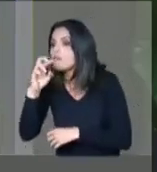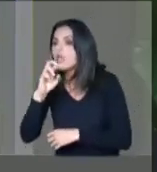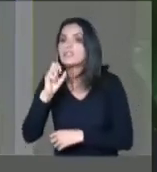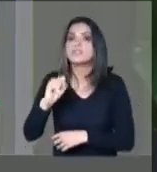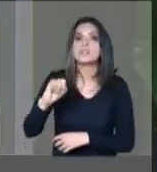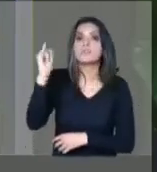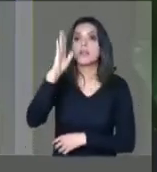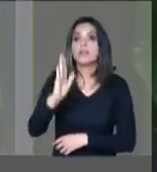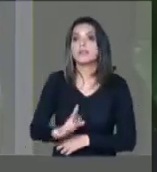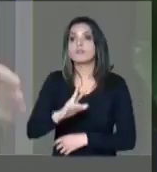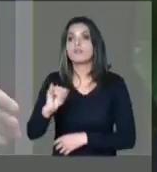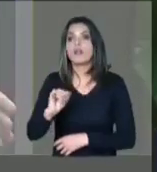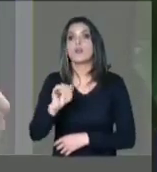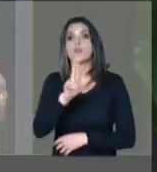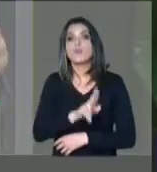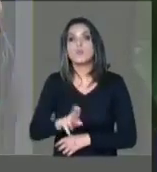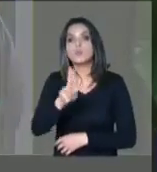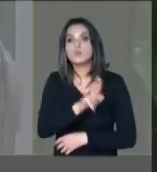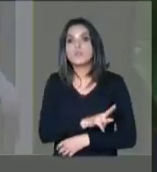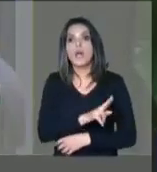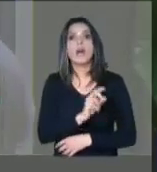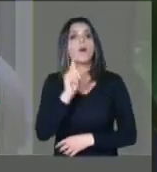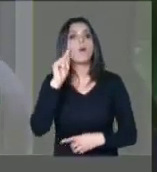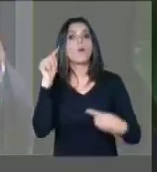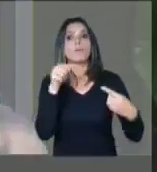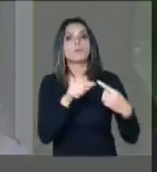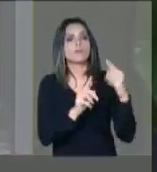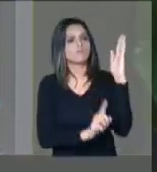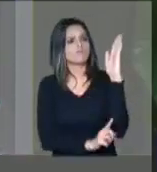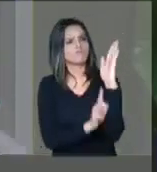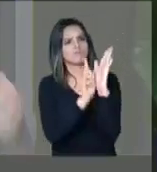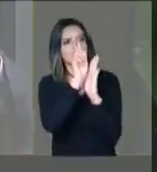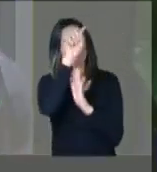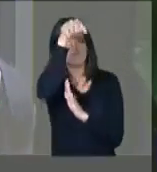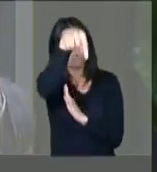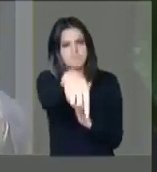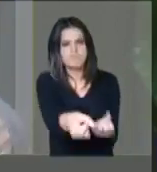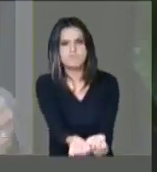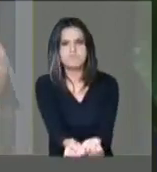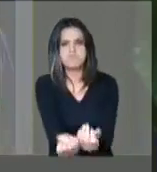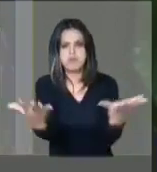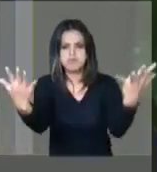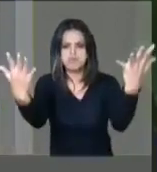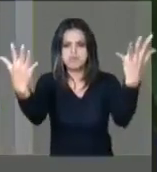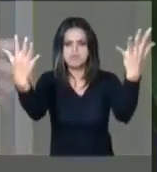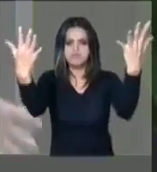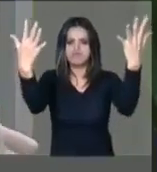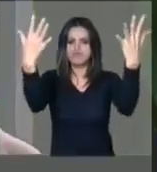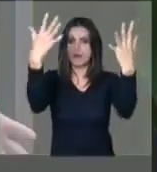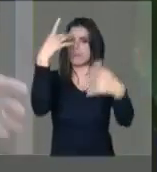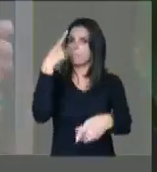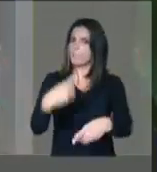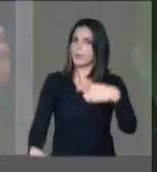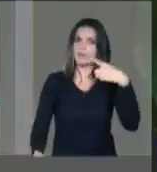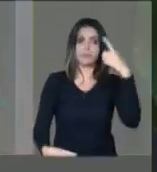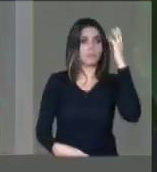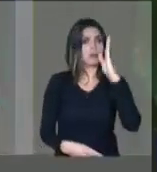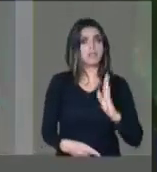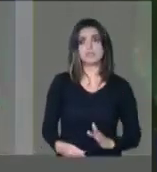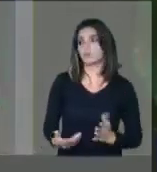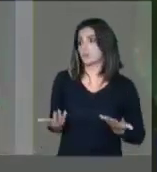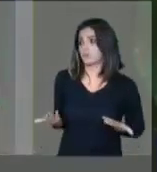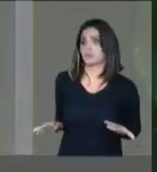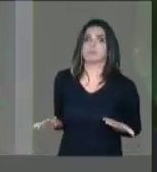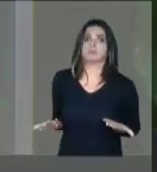atividade nuclear com fins bélicos em nosso território. O país fica proibido disso, o